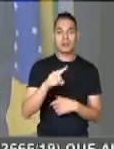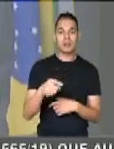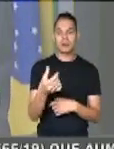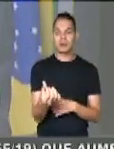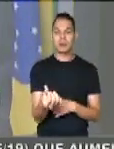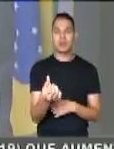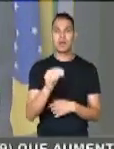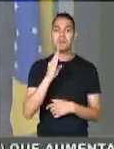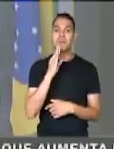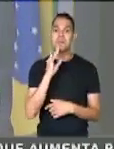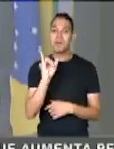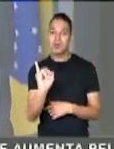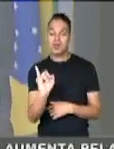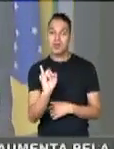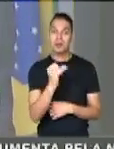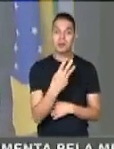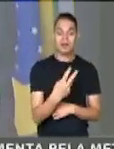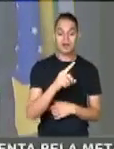3,6